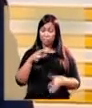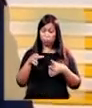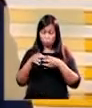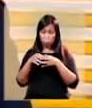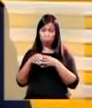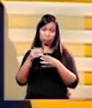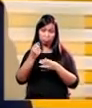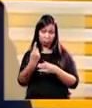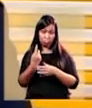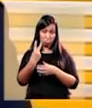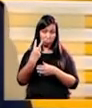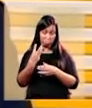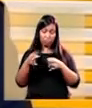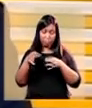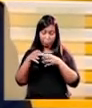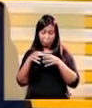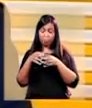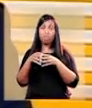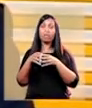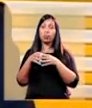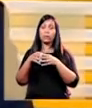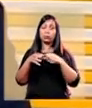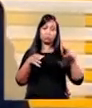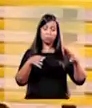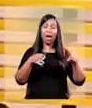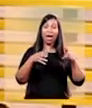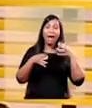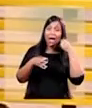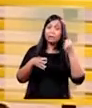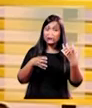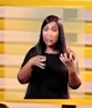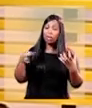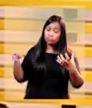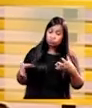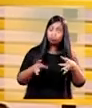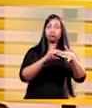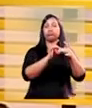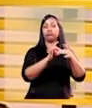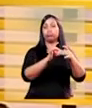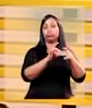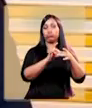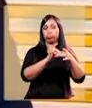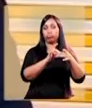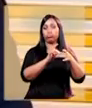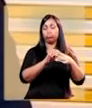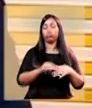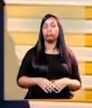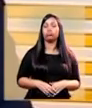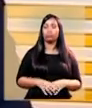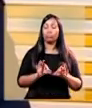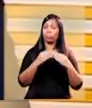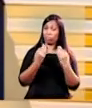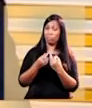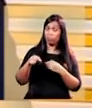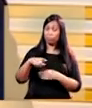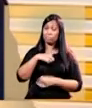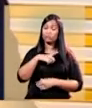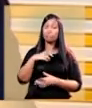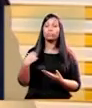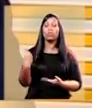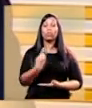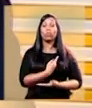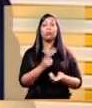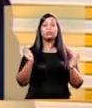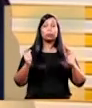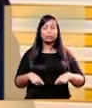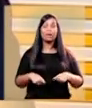nós temos que tentar incluí-los em adoção, depois de esgotada a possibilidade da família extensa, natural ou extensa,